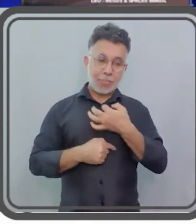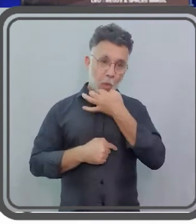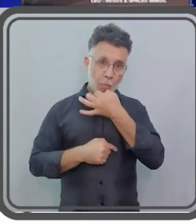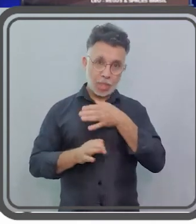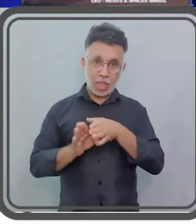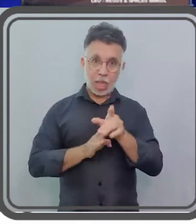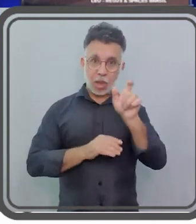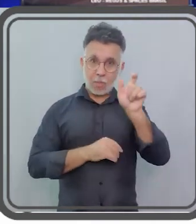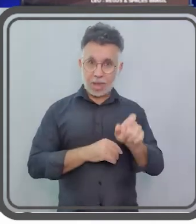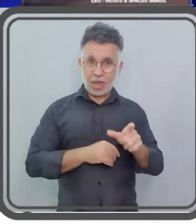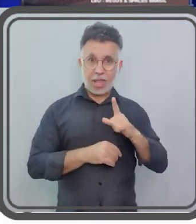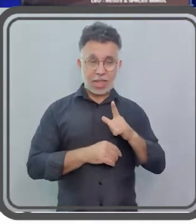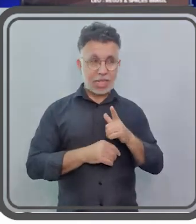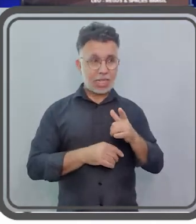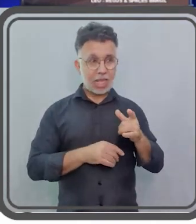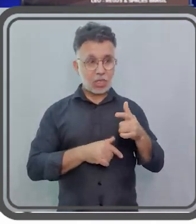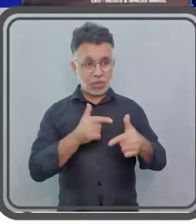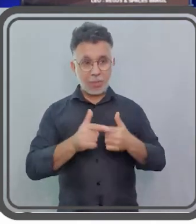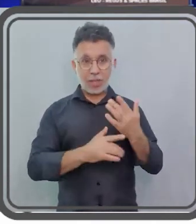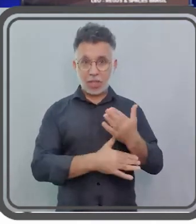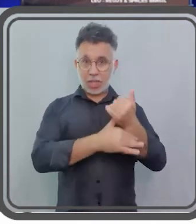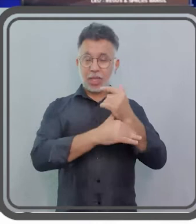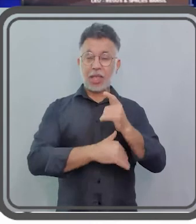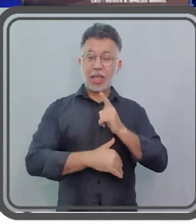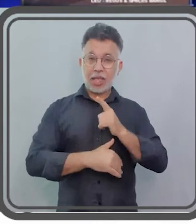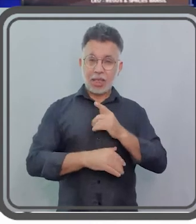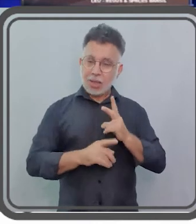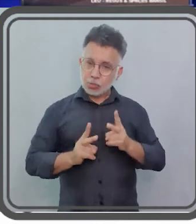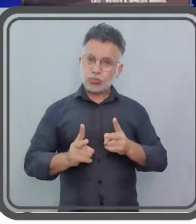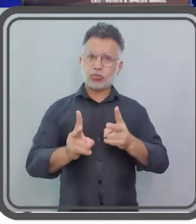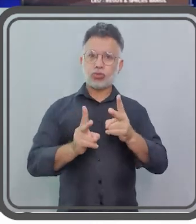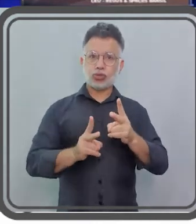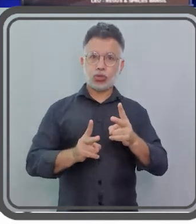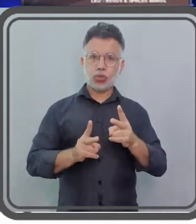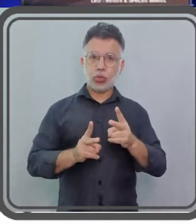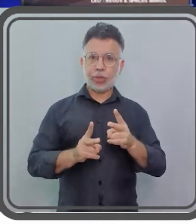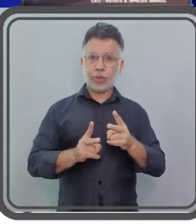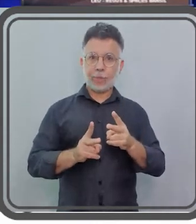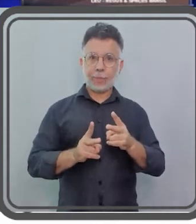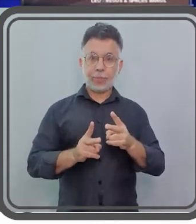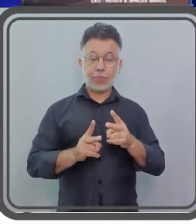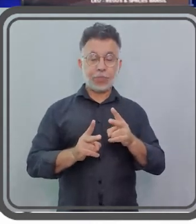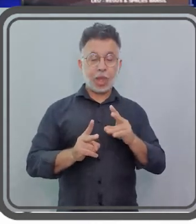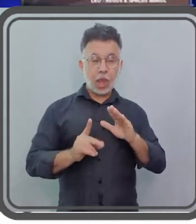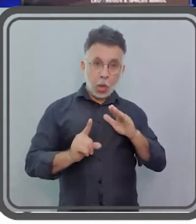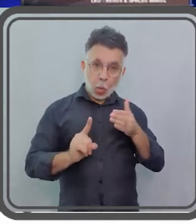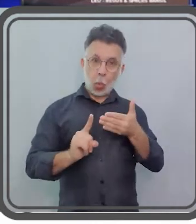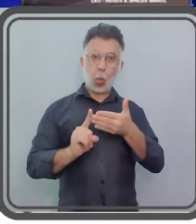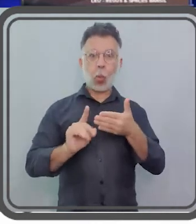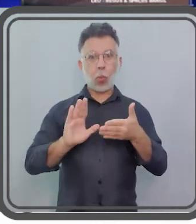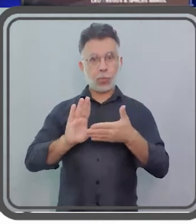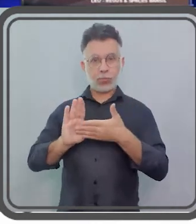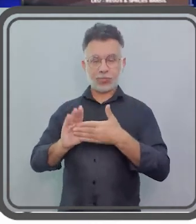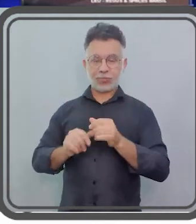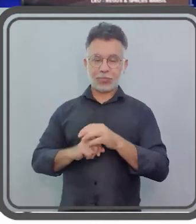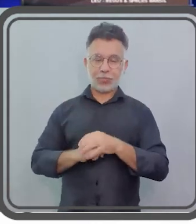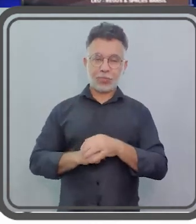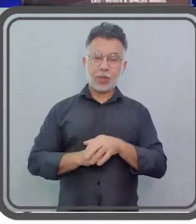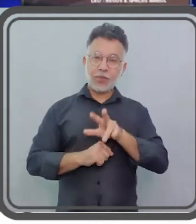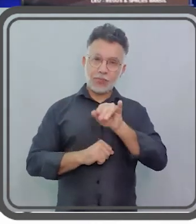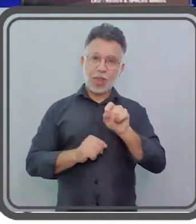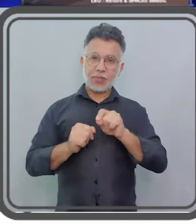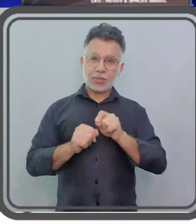aqueles que estejam em tecnologia é que persigam e fossem atrás de um propósito. Realmente isso vai